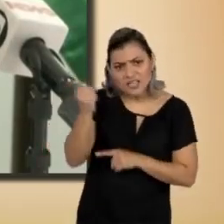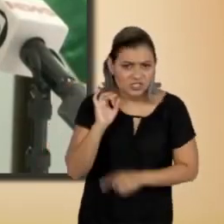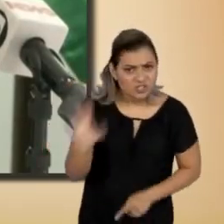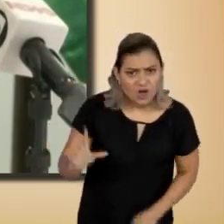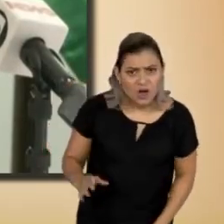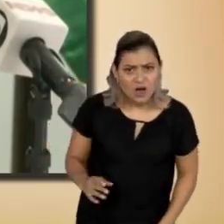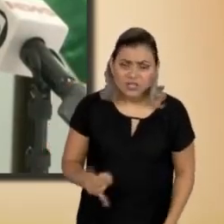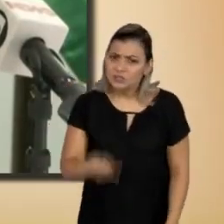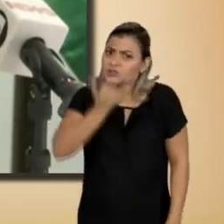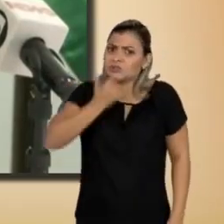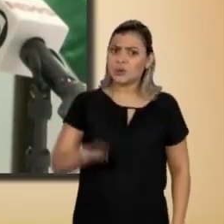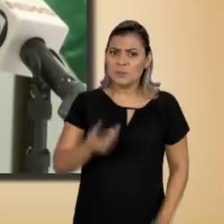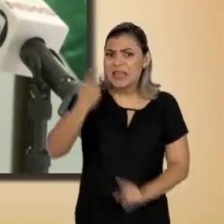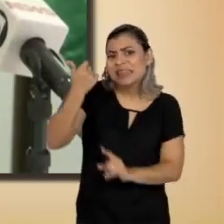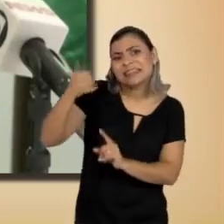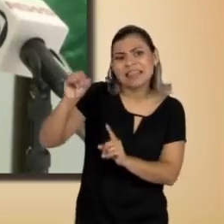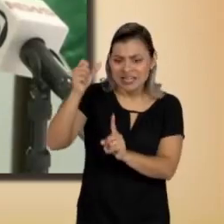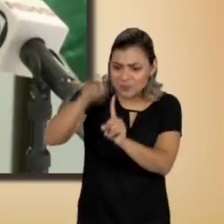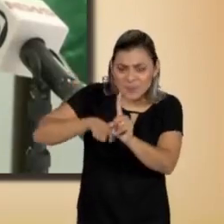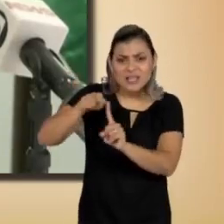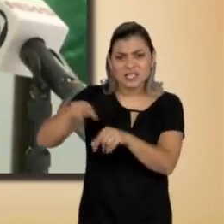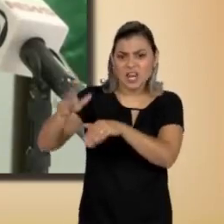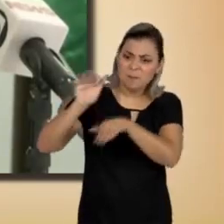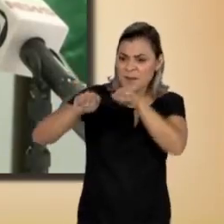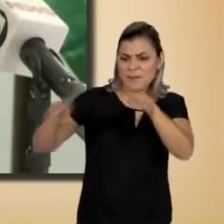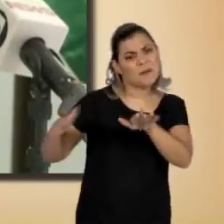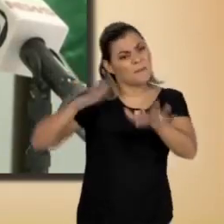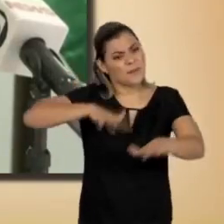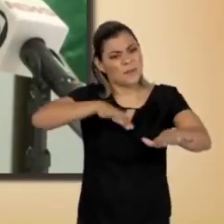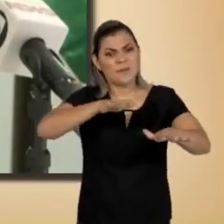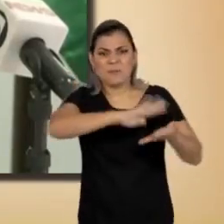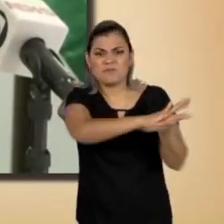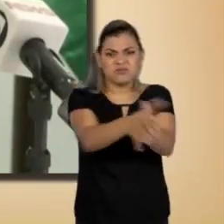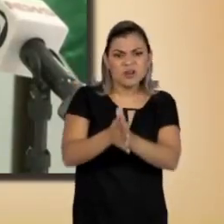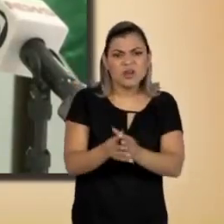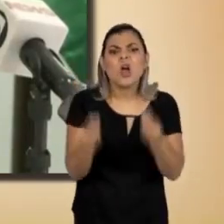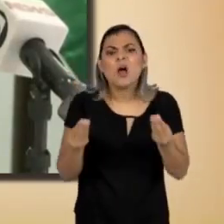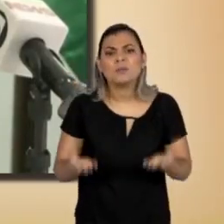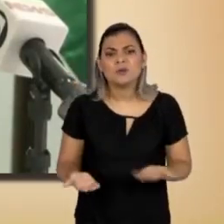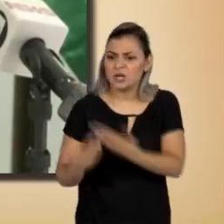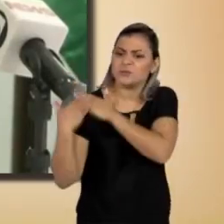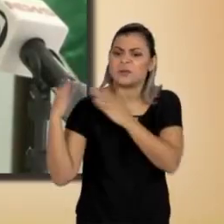você, com 10 meses você já chama todo mundo para quebrar a rua. Que irresponsabilidade é essa?